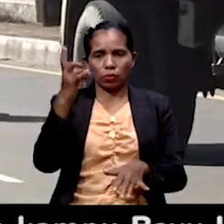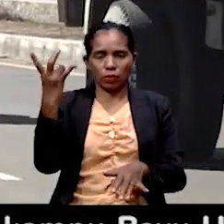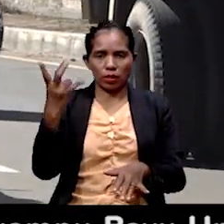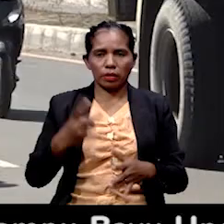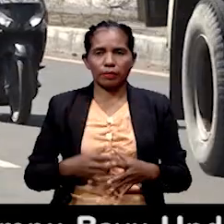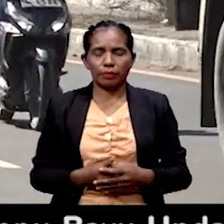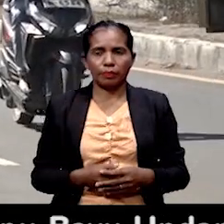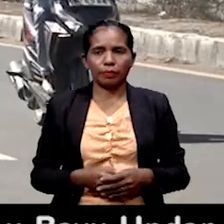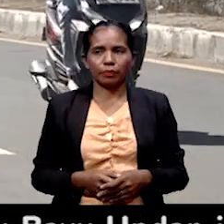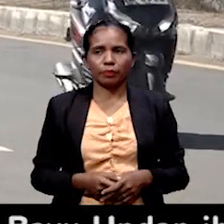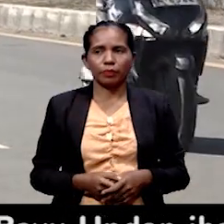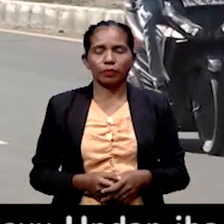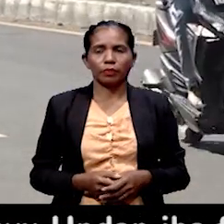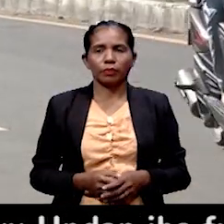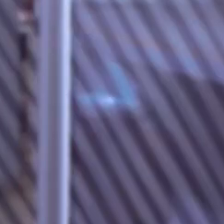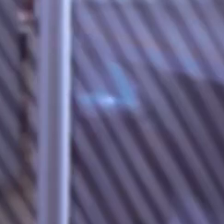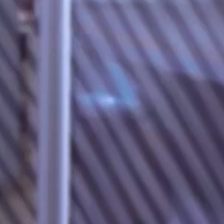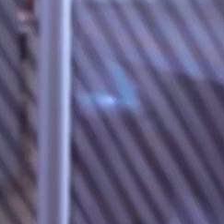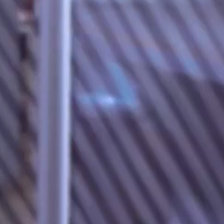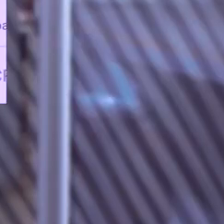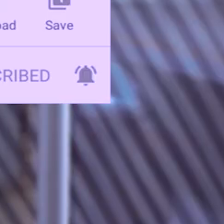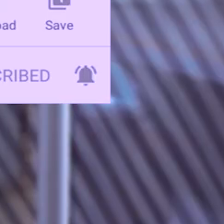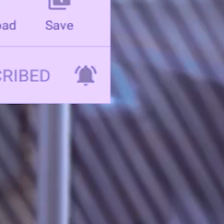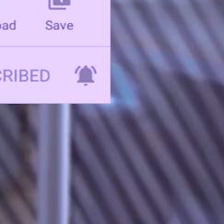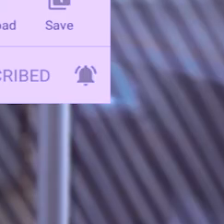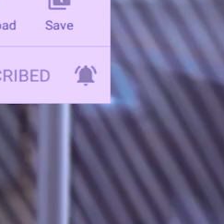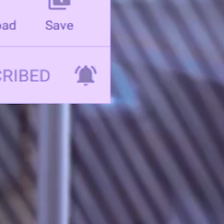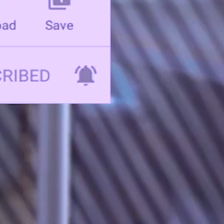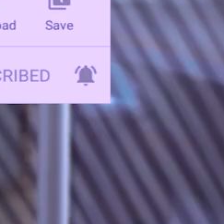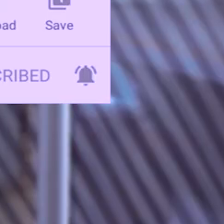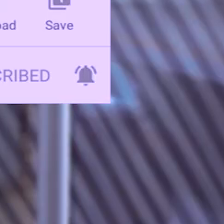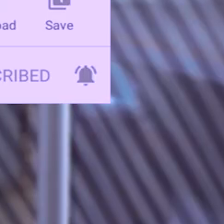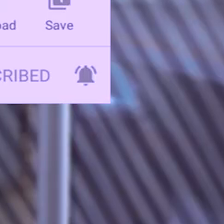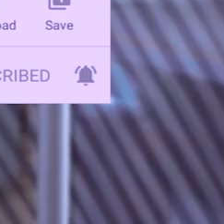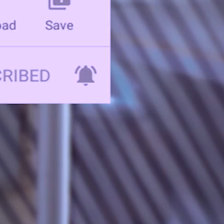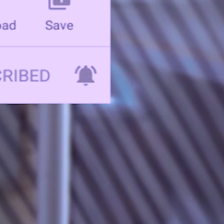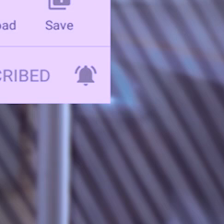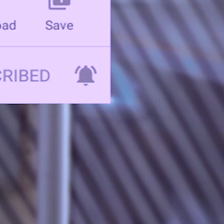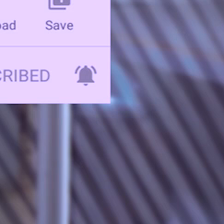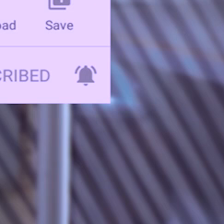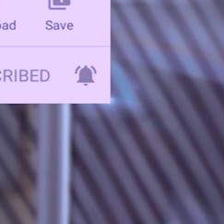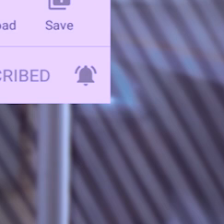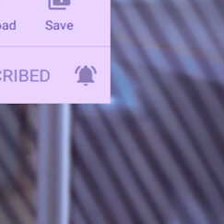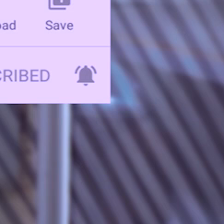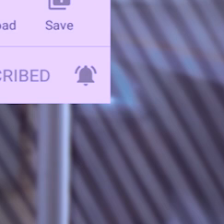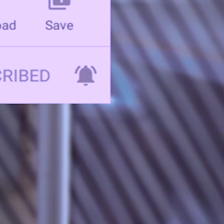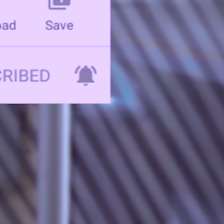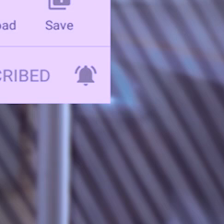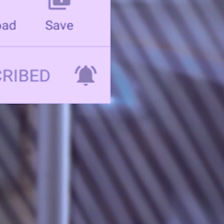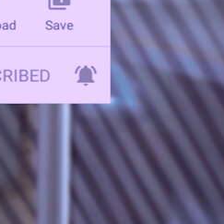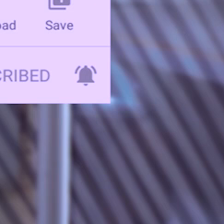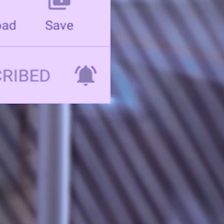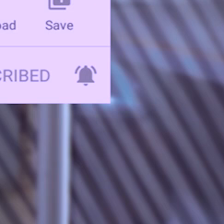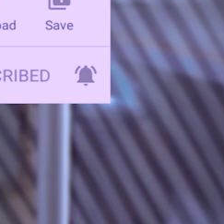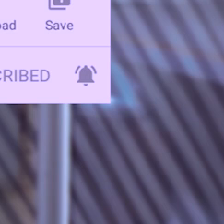Costa, Adérito Ximenes, Ziemen. Que tal o like? Cari que te bote sira gosta vídeo ida ne. Fo comentário,